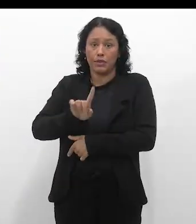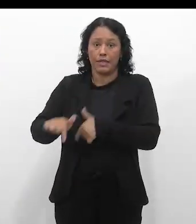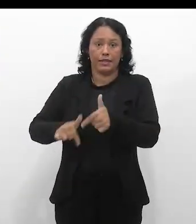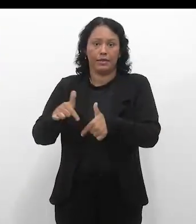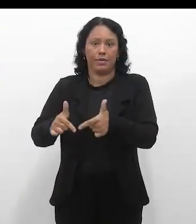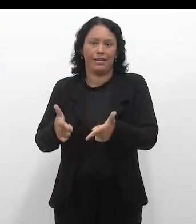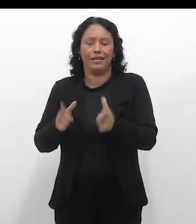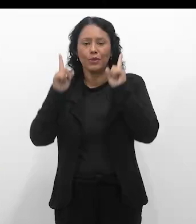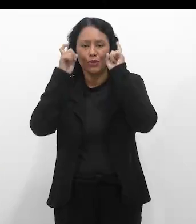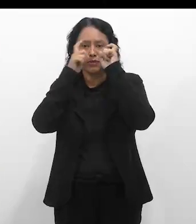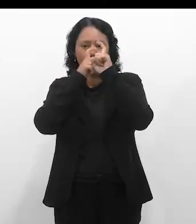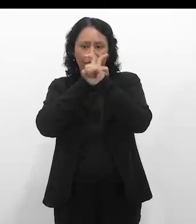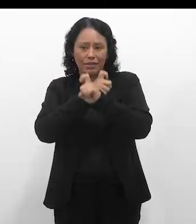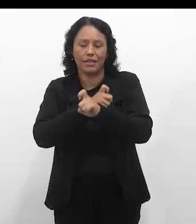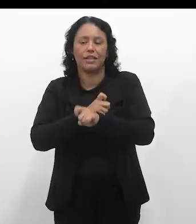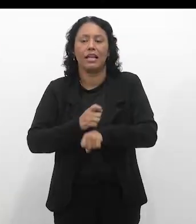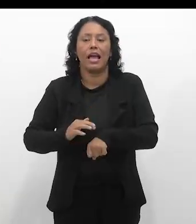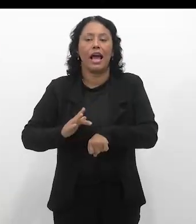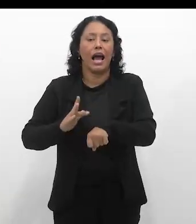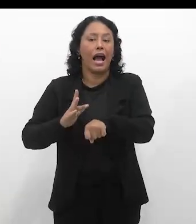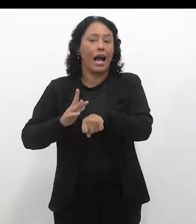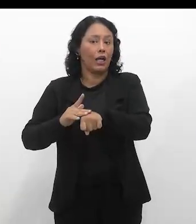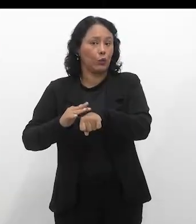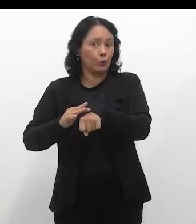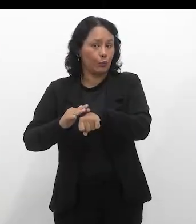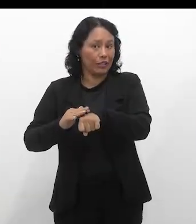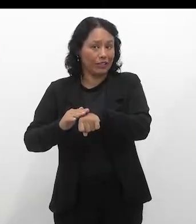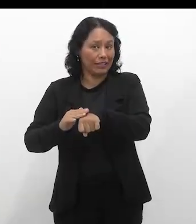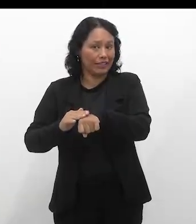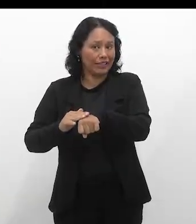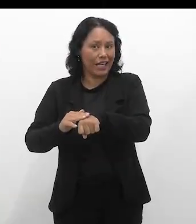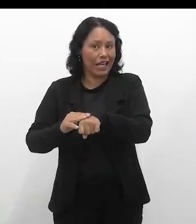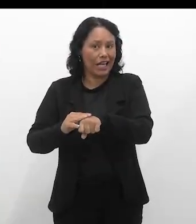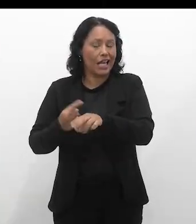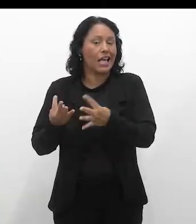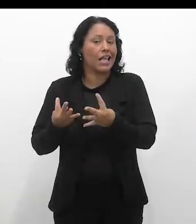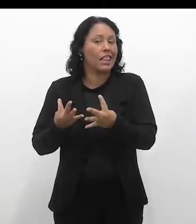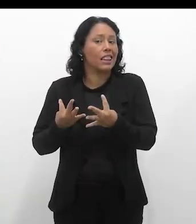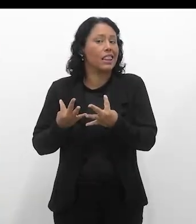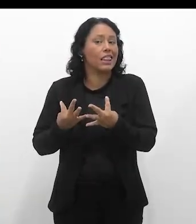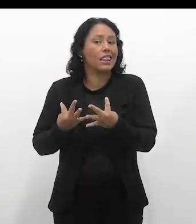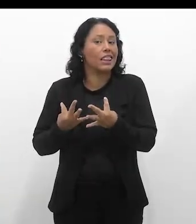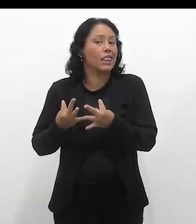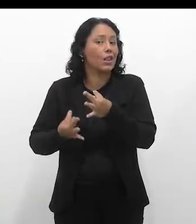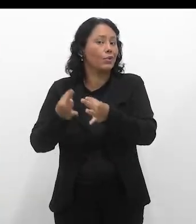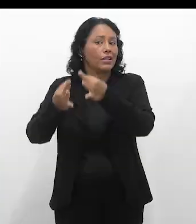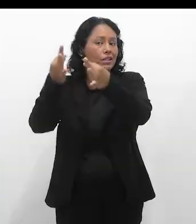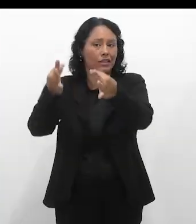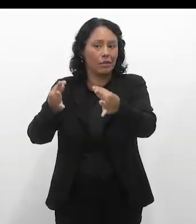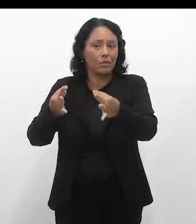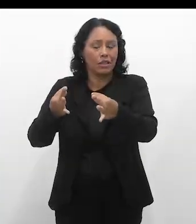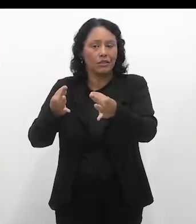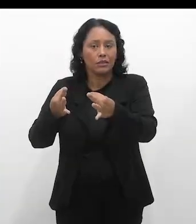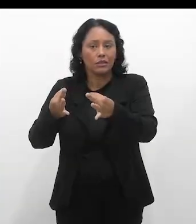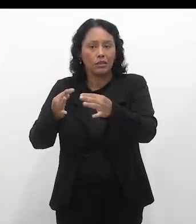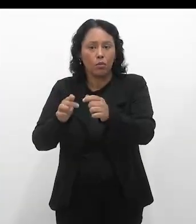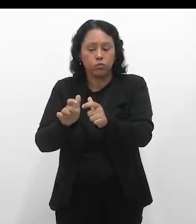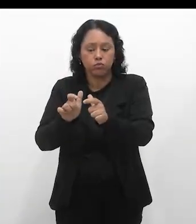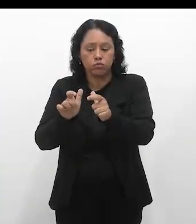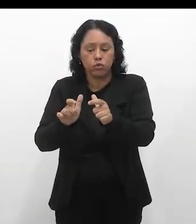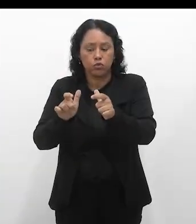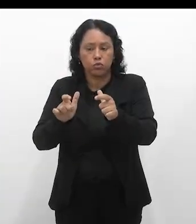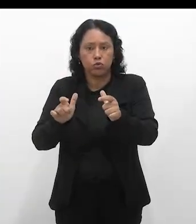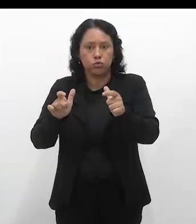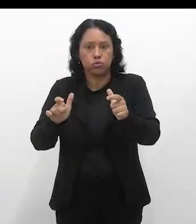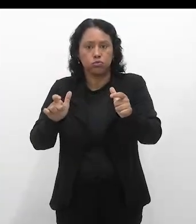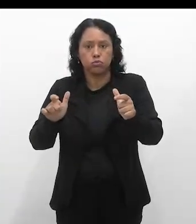tem dificuldade. Então, e a doença, se ela não é tratada, ela é uma doença que evolui, lenta,